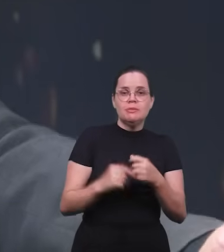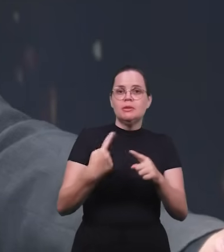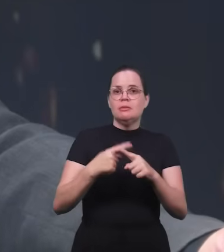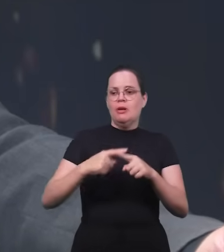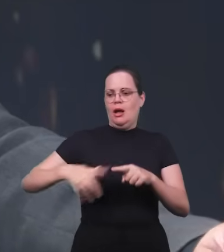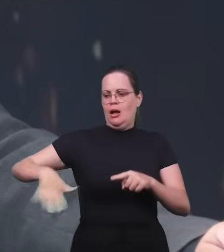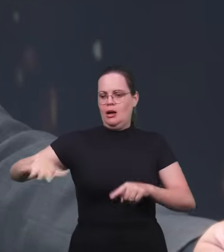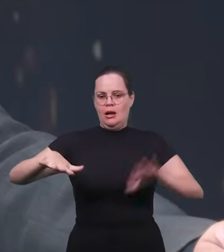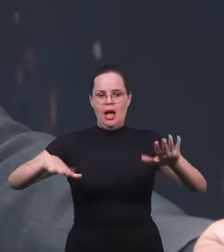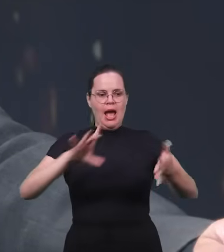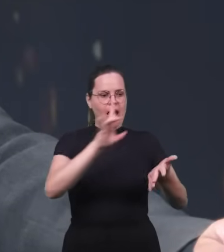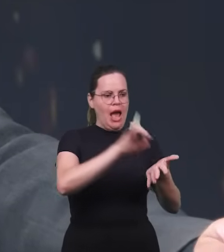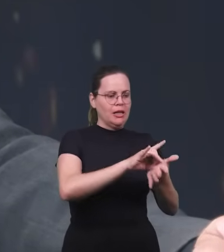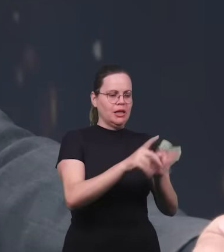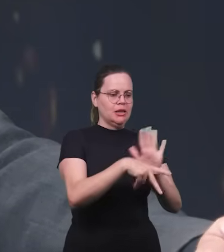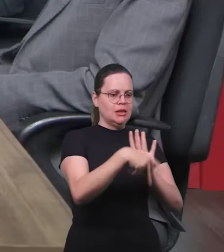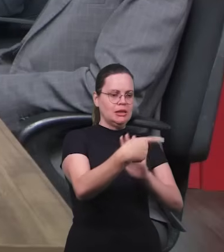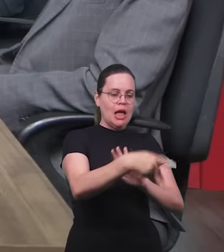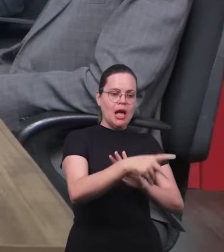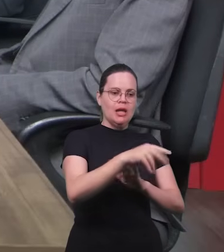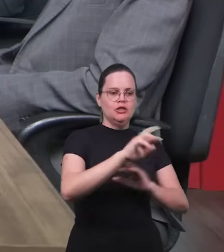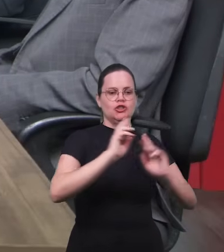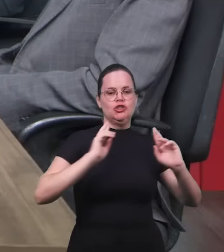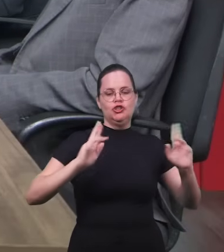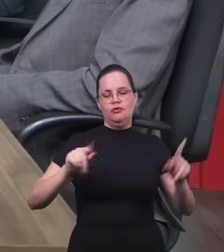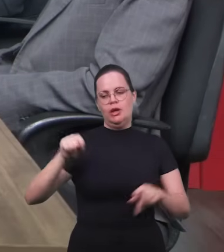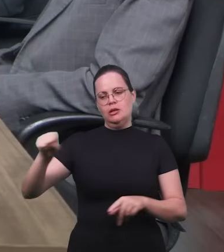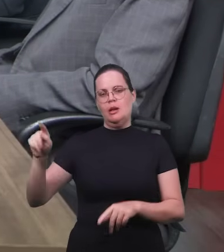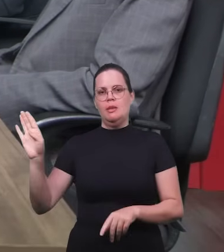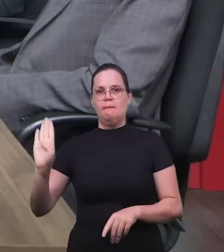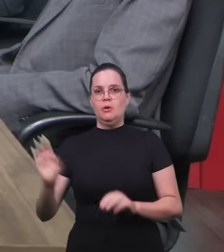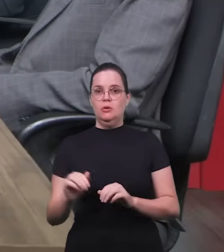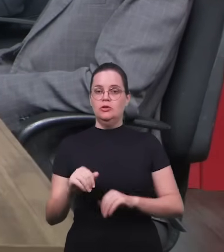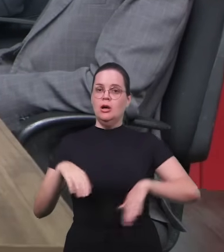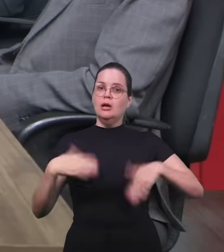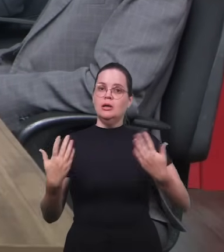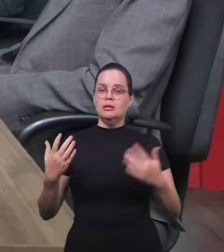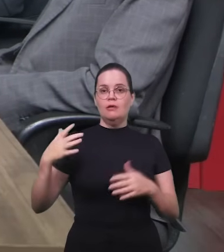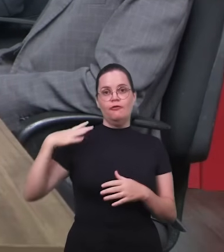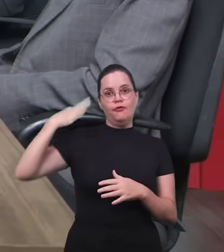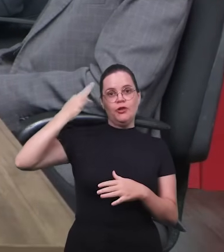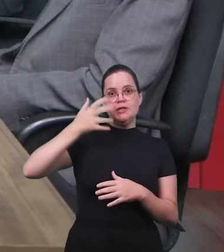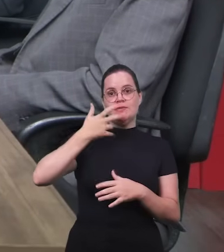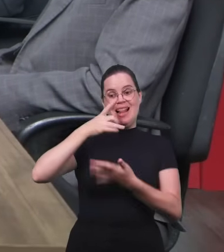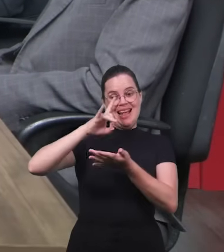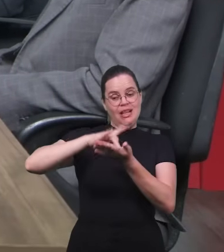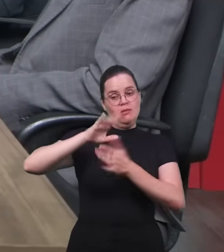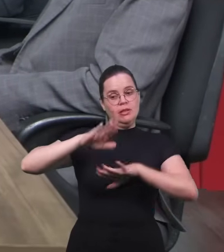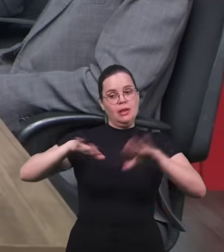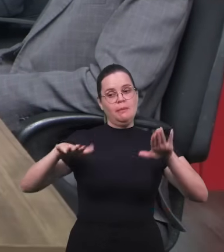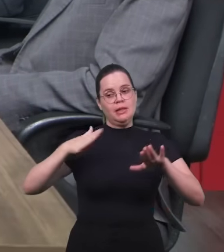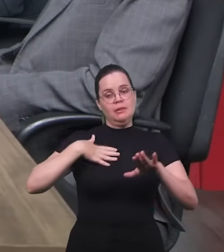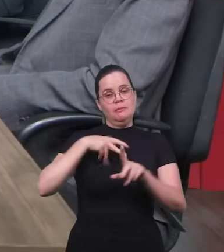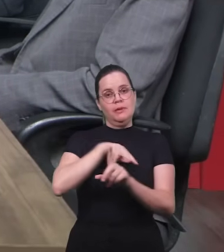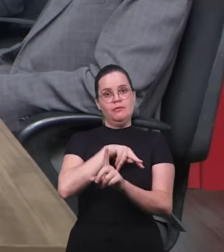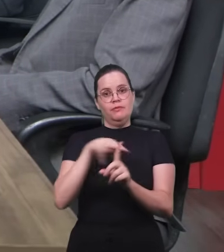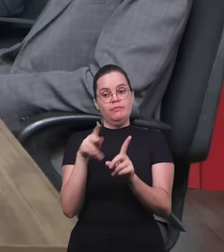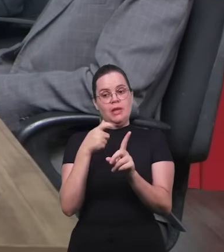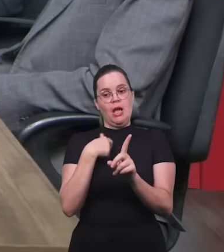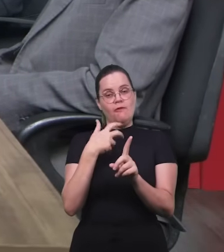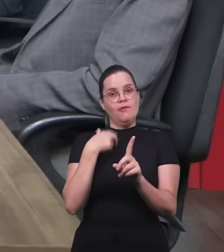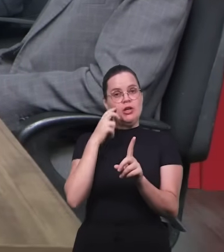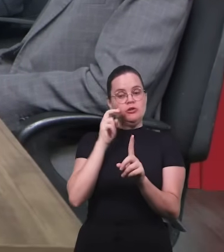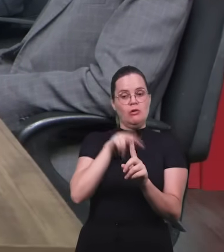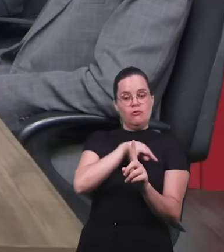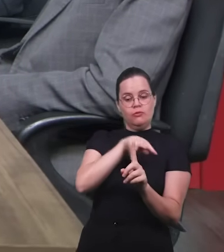a filosofia fala, que a realidade ela depende da forma com que eu vejo. Então, eu posso ver uma coisa de um jeito, o irmão pode ver de outro,